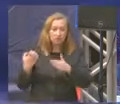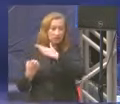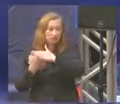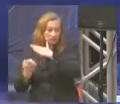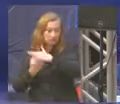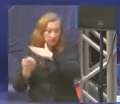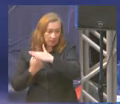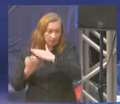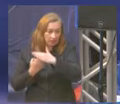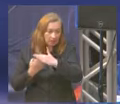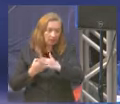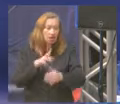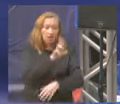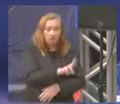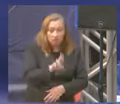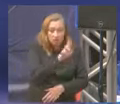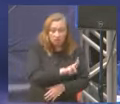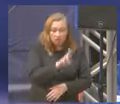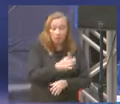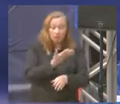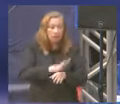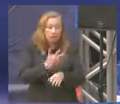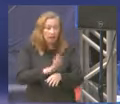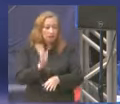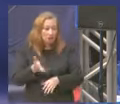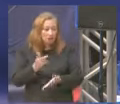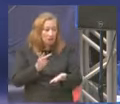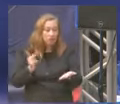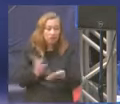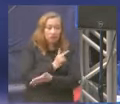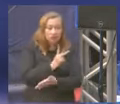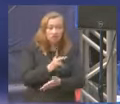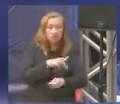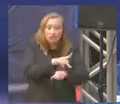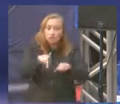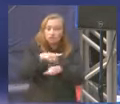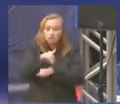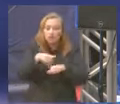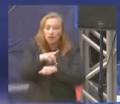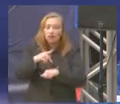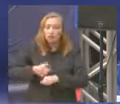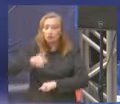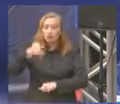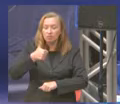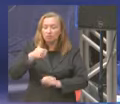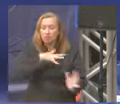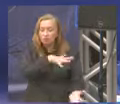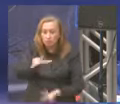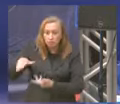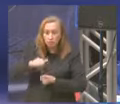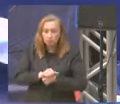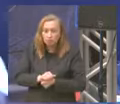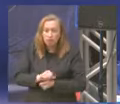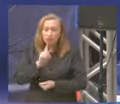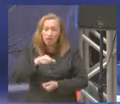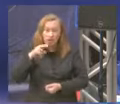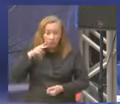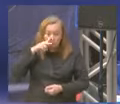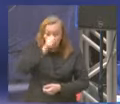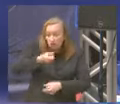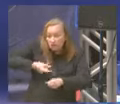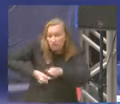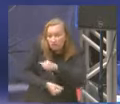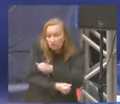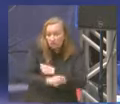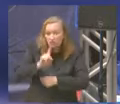empresas e as universidades, uma prática que já é muito recorrente nos países de primeiro mundo, né? Muito, inclusive com fortes